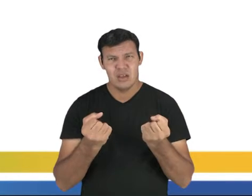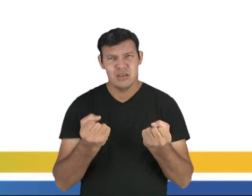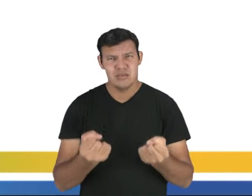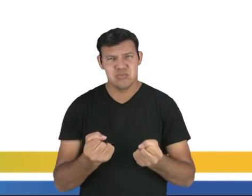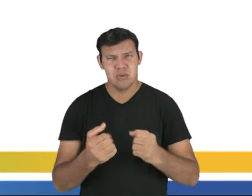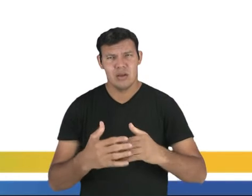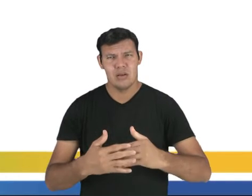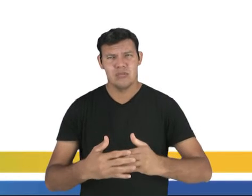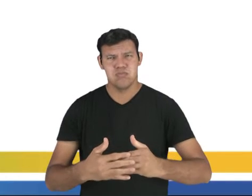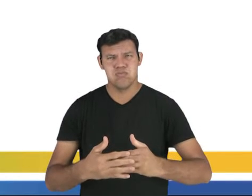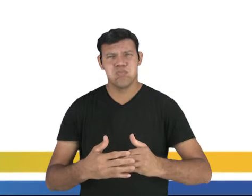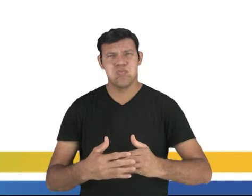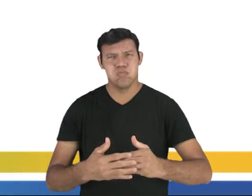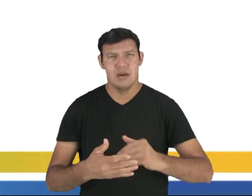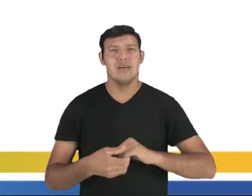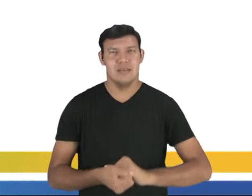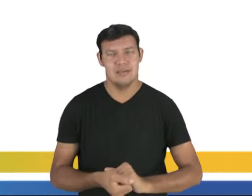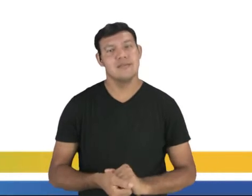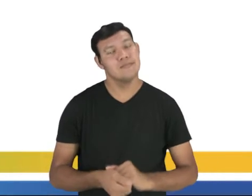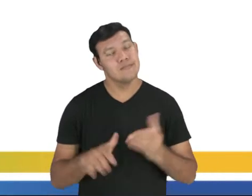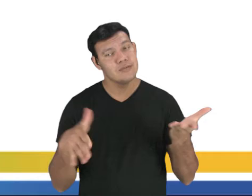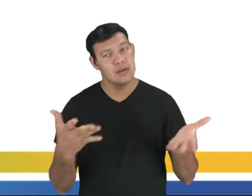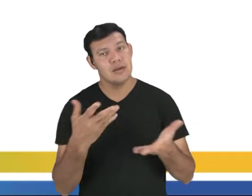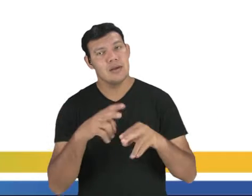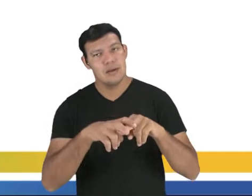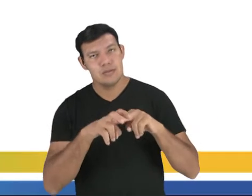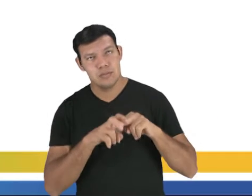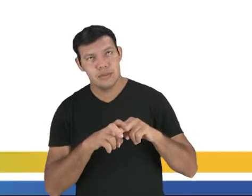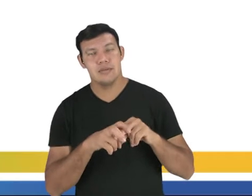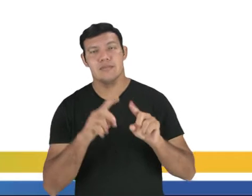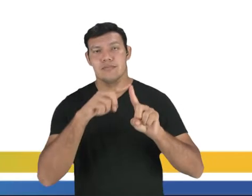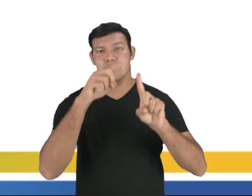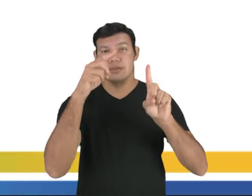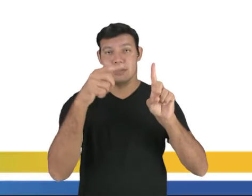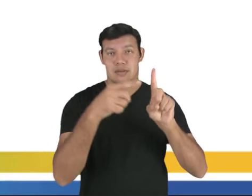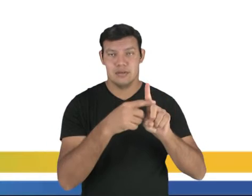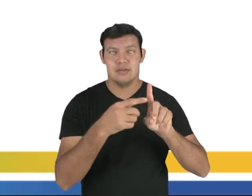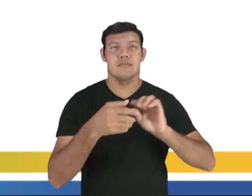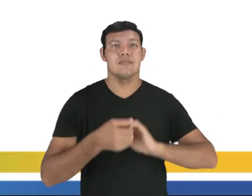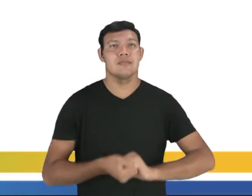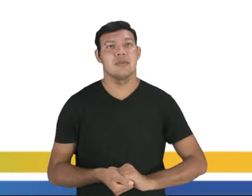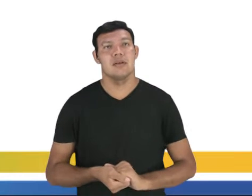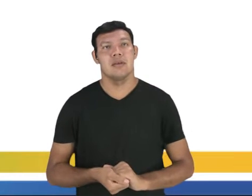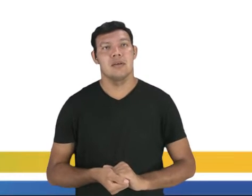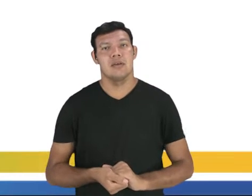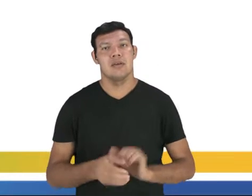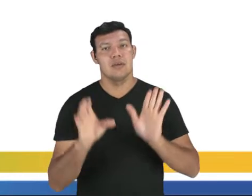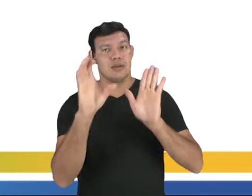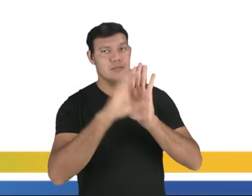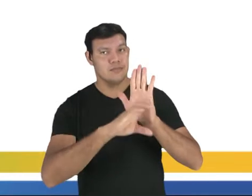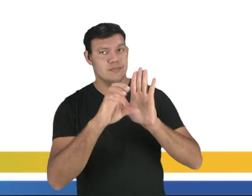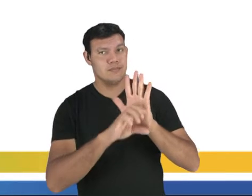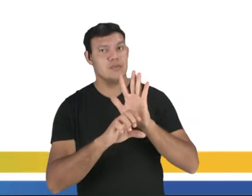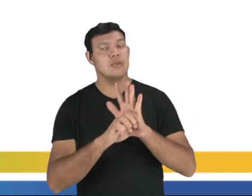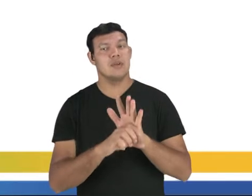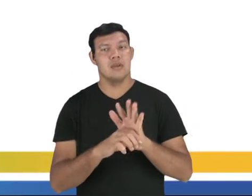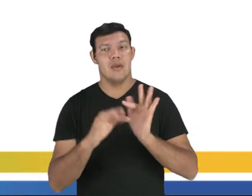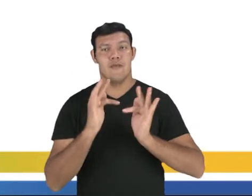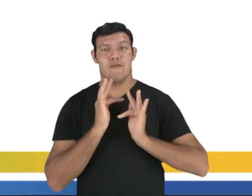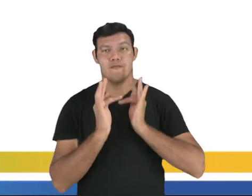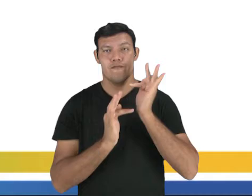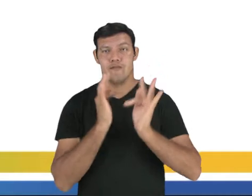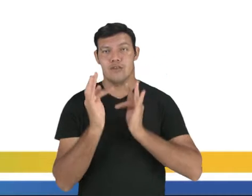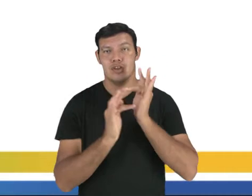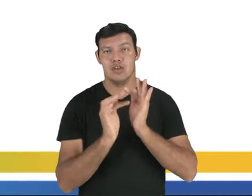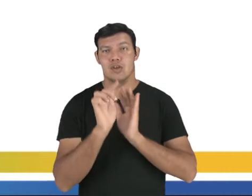da mãe, né? Por isso que nós falamos que ela está grávida ou engravidou, né? E aí o conceito físico de